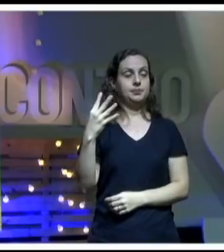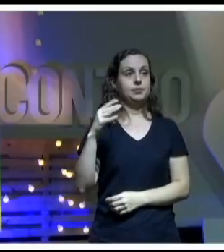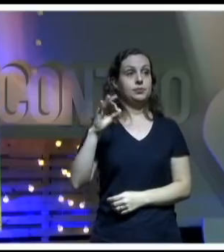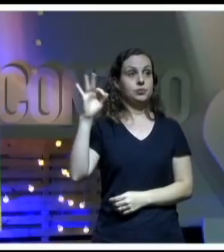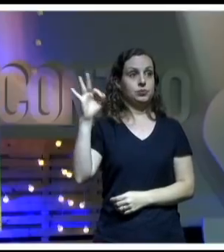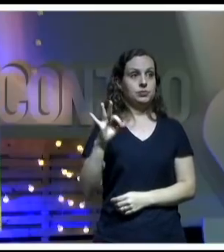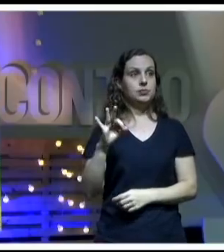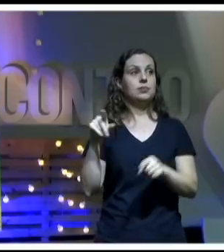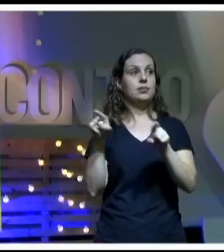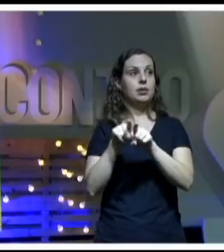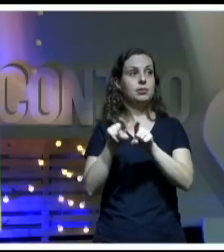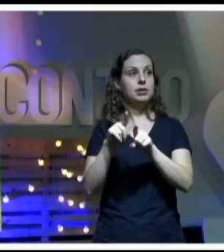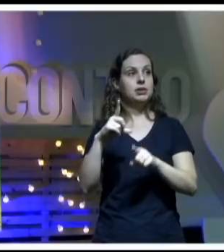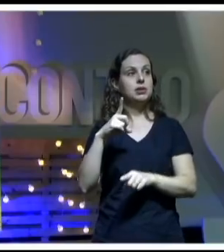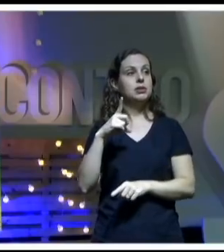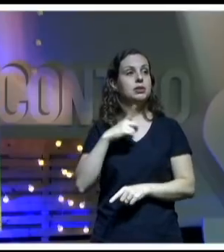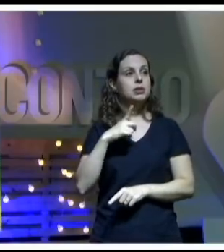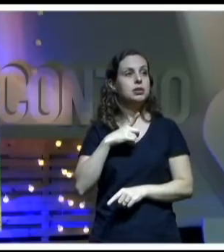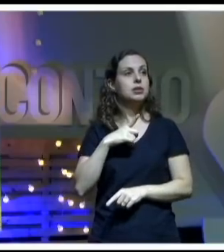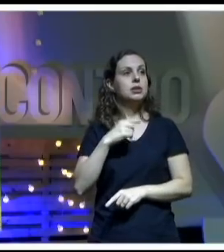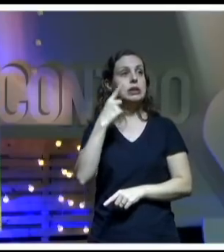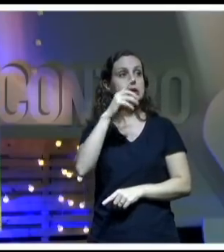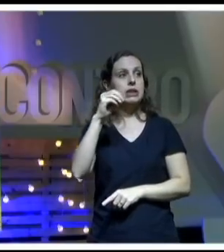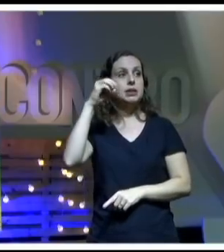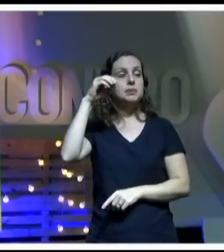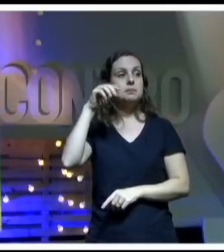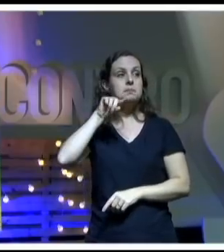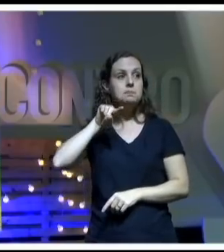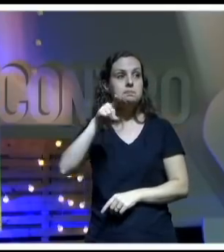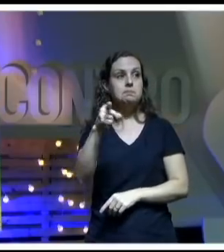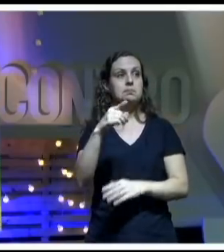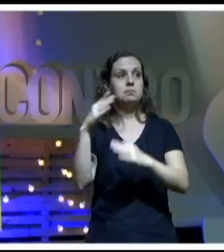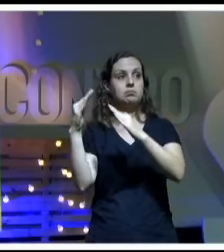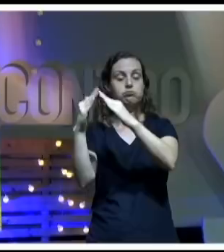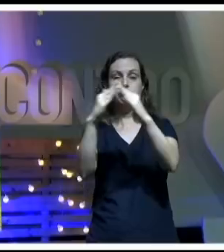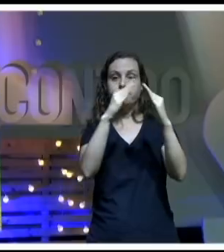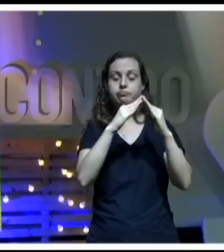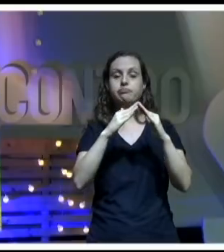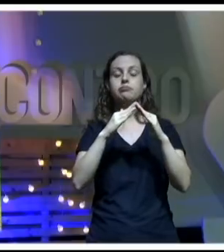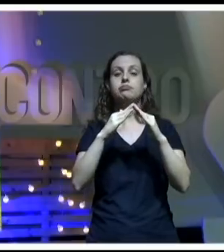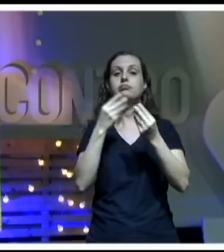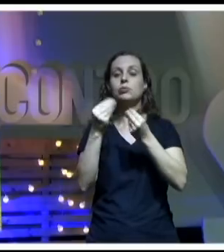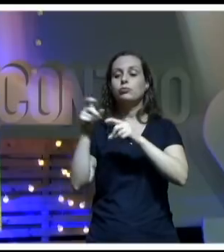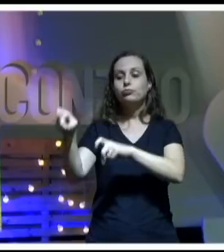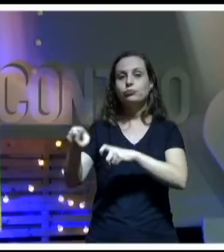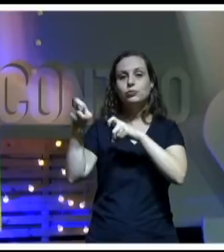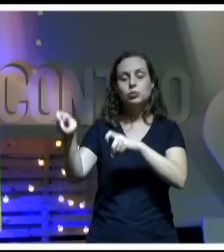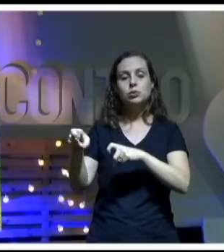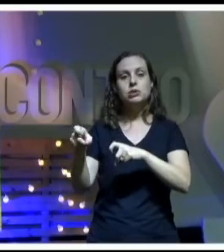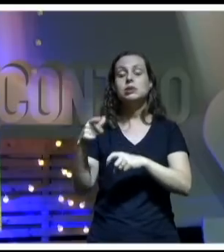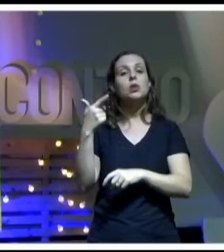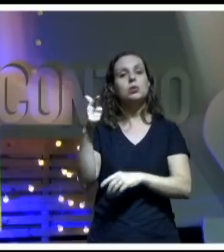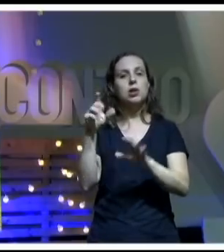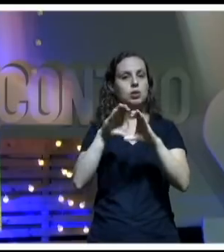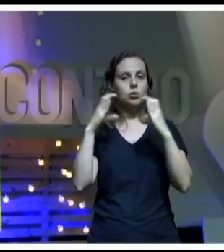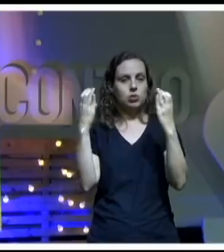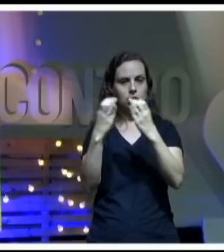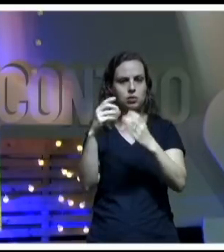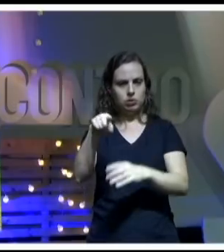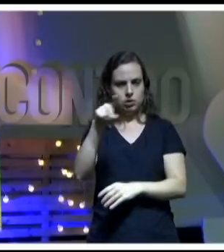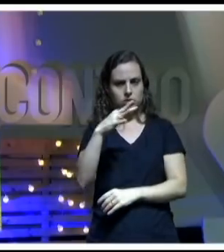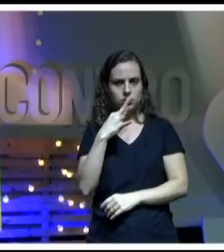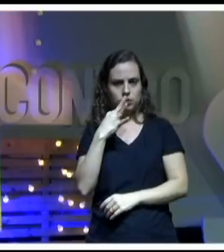com menos de 100 mil habitantes ou em zona rural e nós não temos congressos pra esse já foi no congresso assim